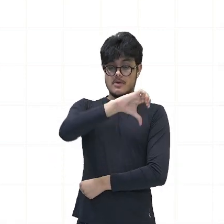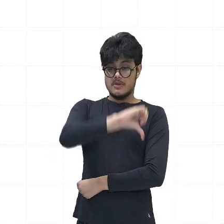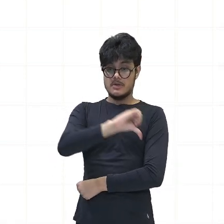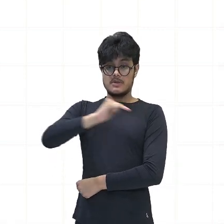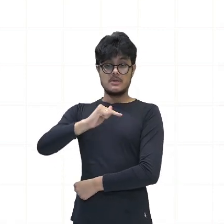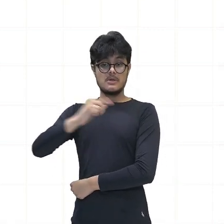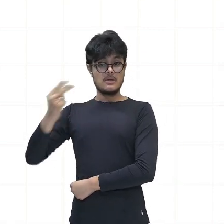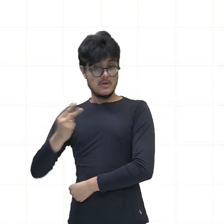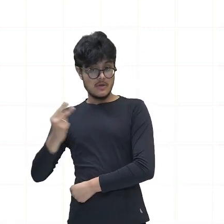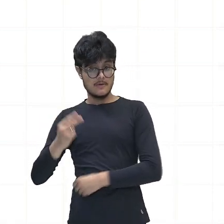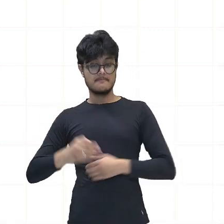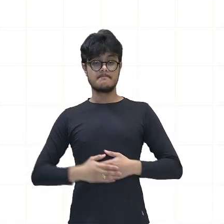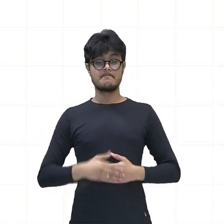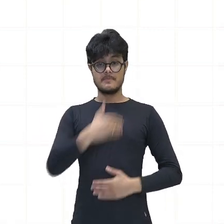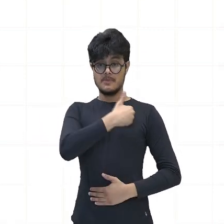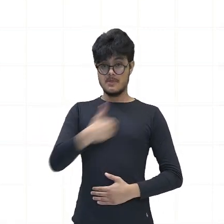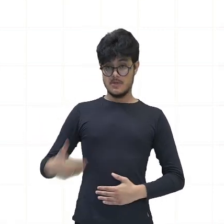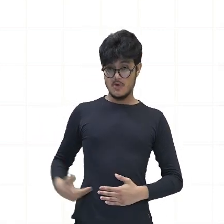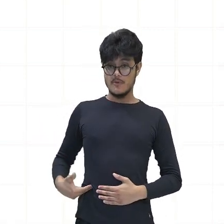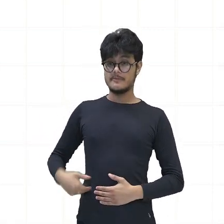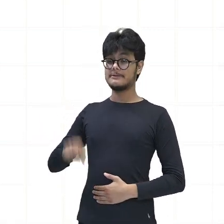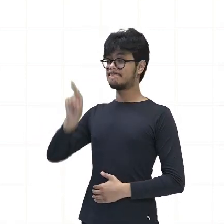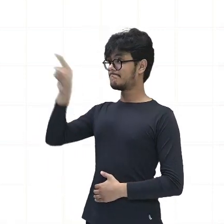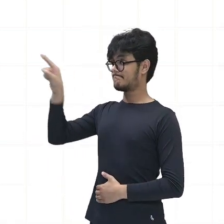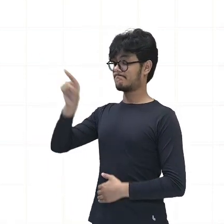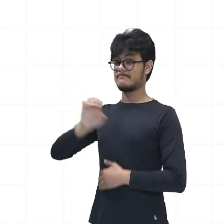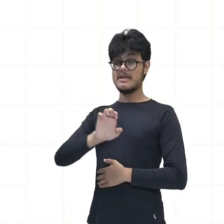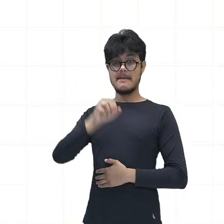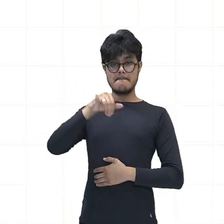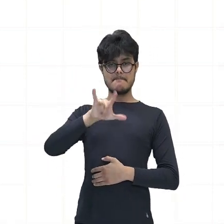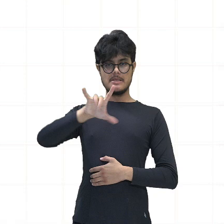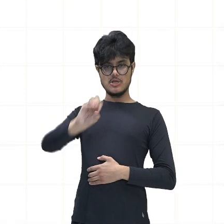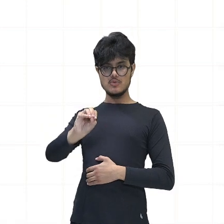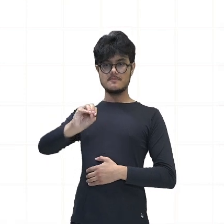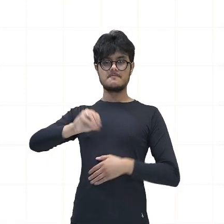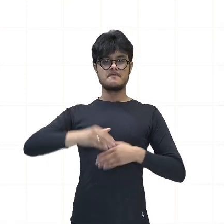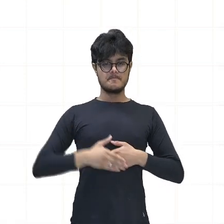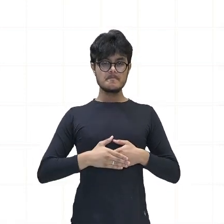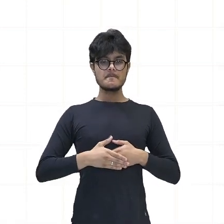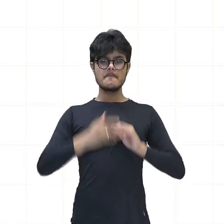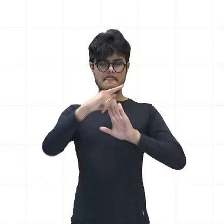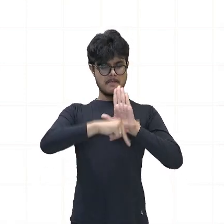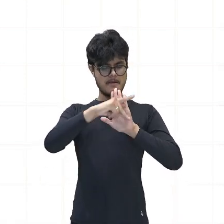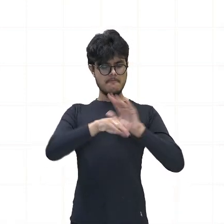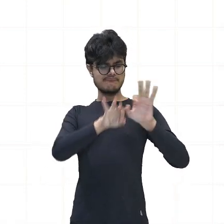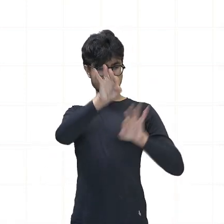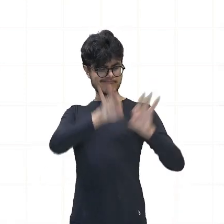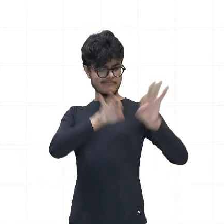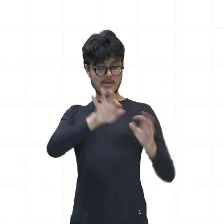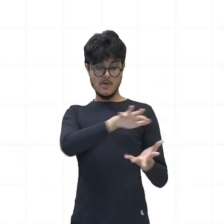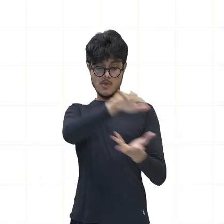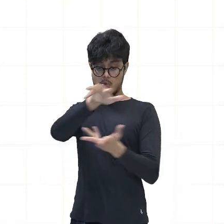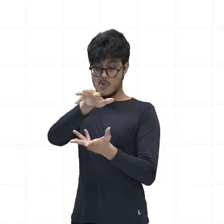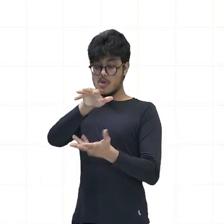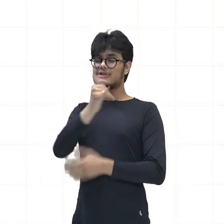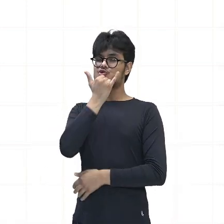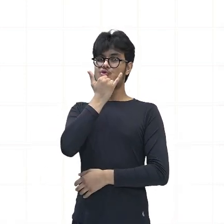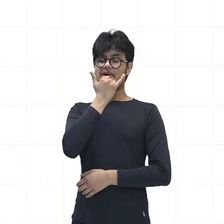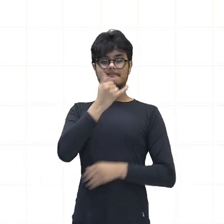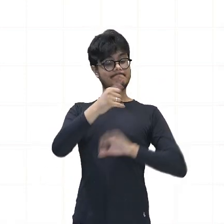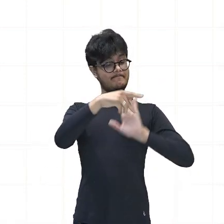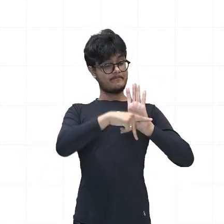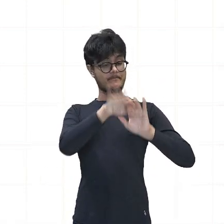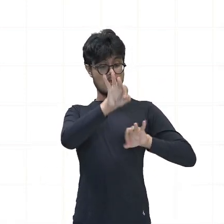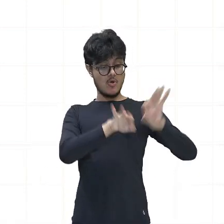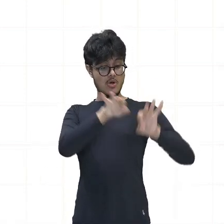foi lançado pelo governo Emílio Médici o Plano de Integração Nacional, o PIN. Então, dentro